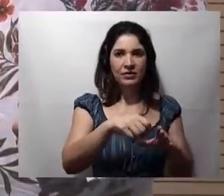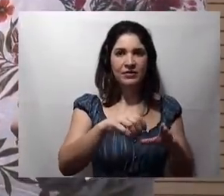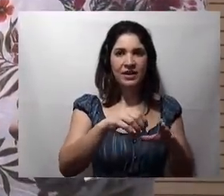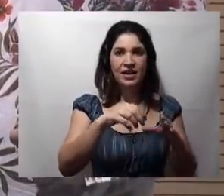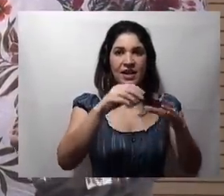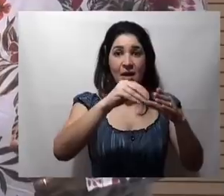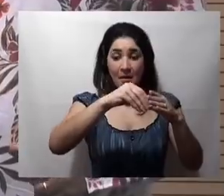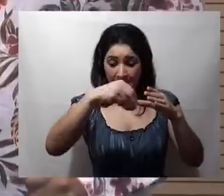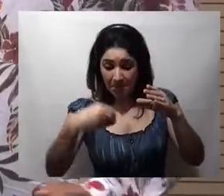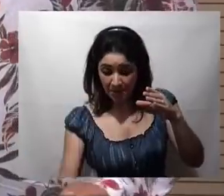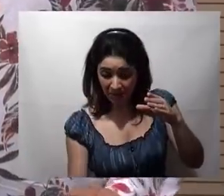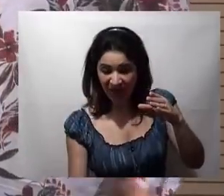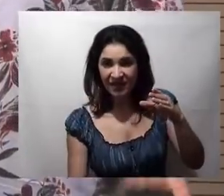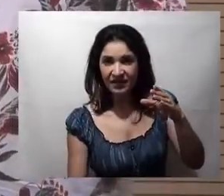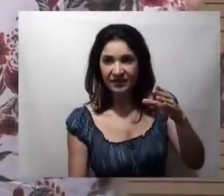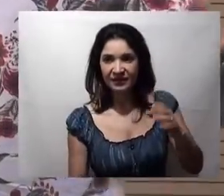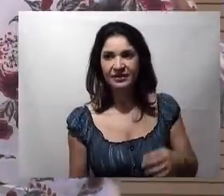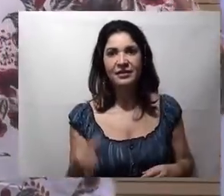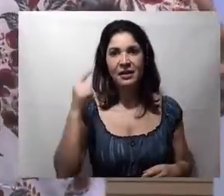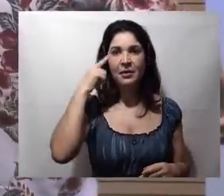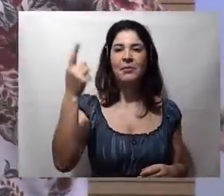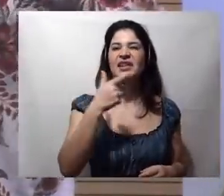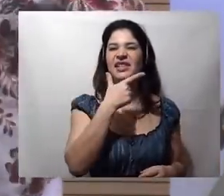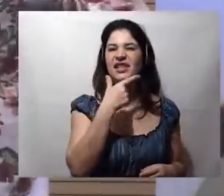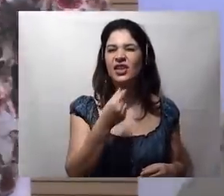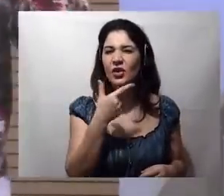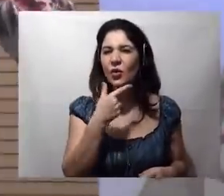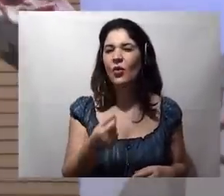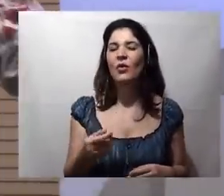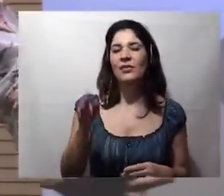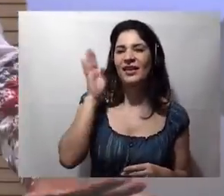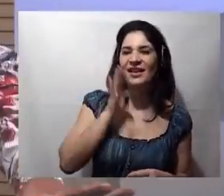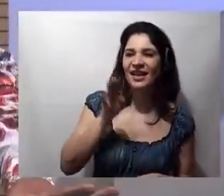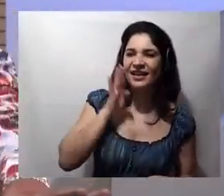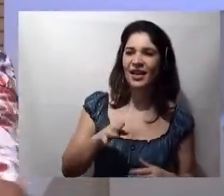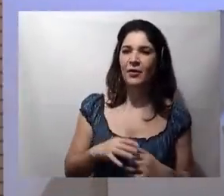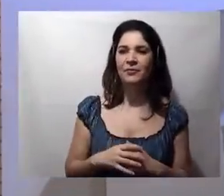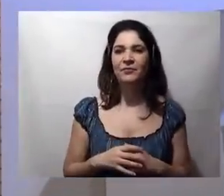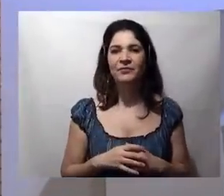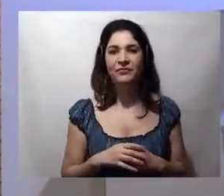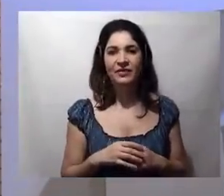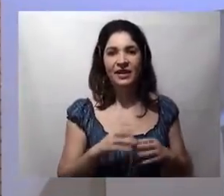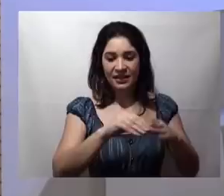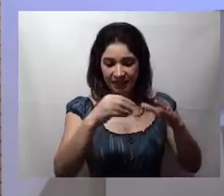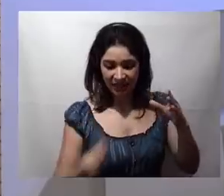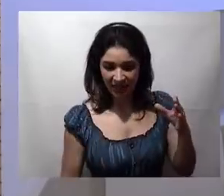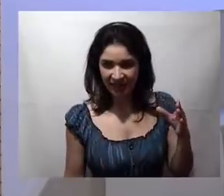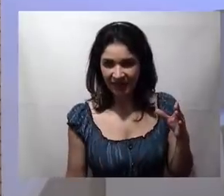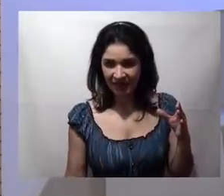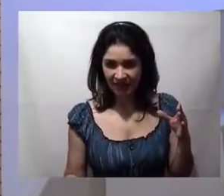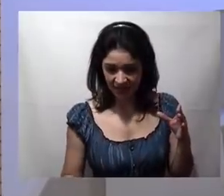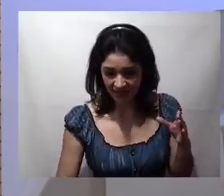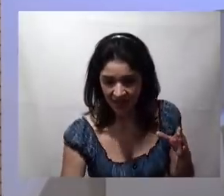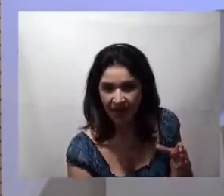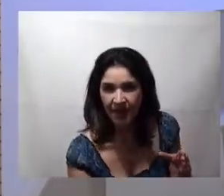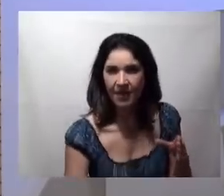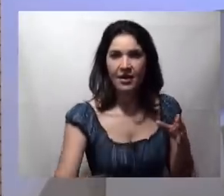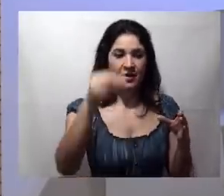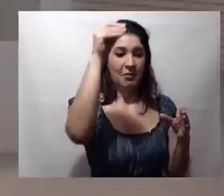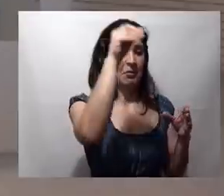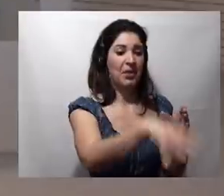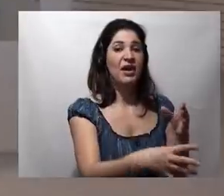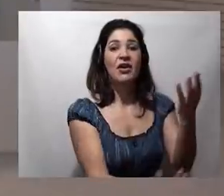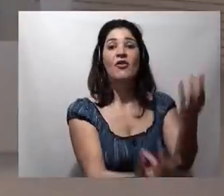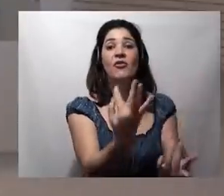figurinha caiu no chão e pense num homem assim sustância fino para canozo quantos quilômetros são ele falou assim passou o